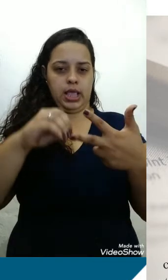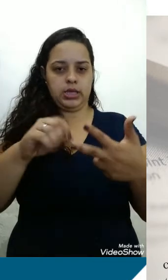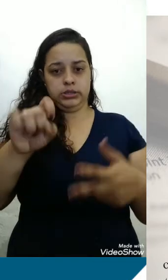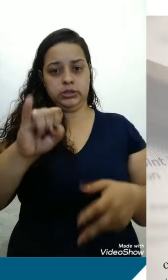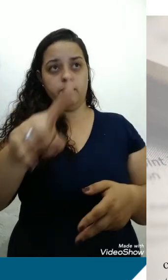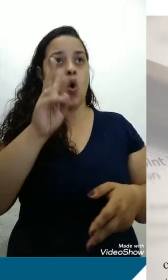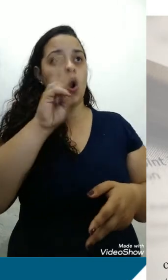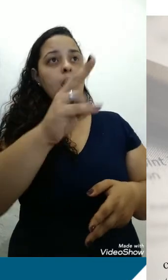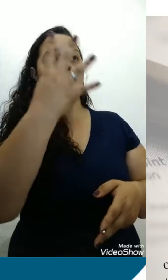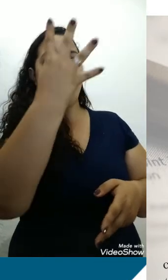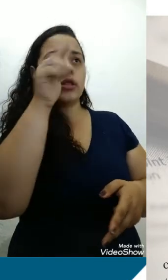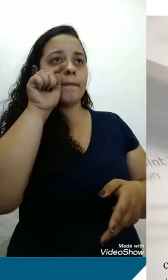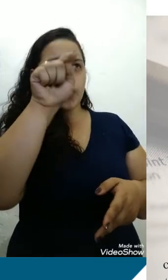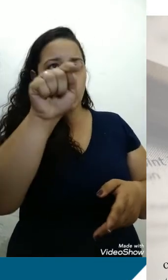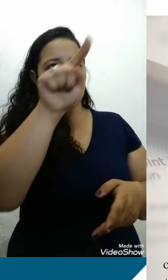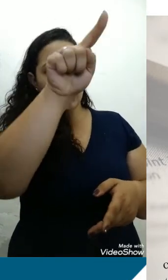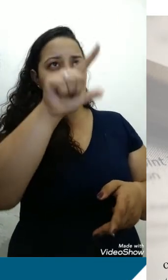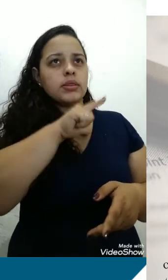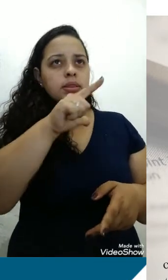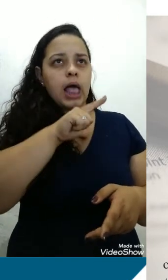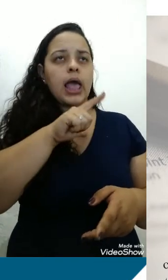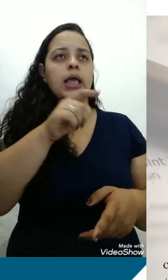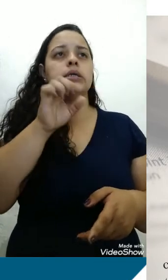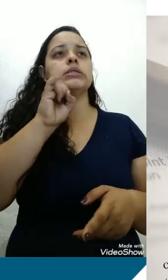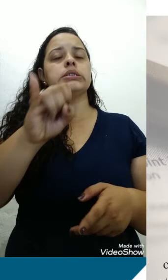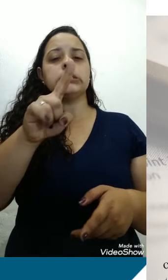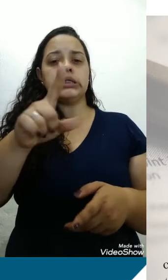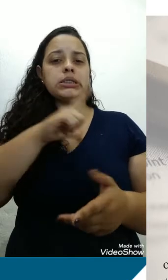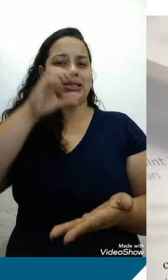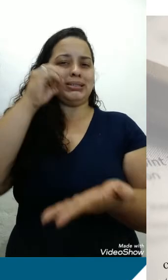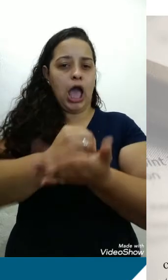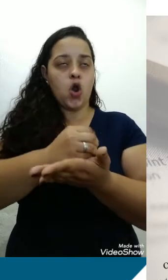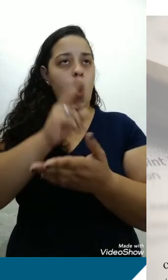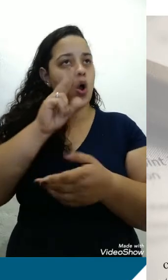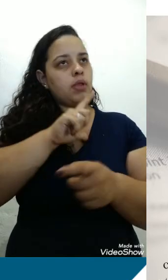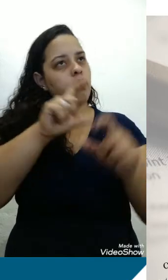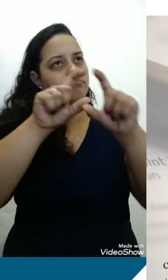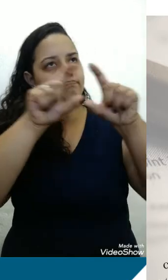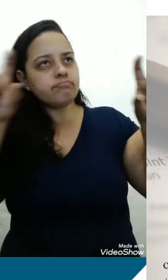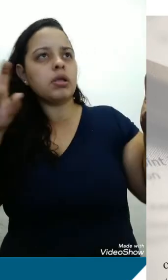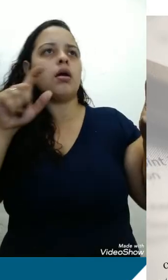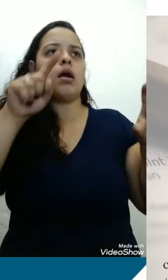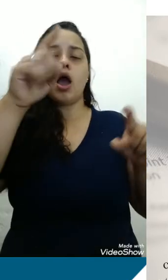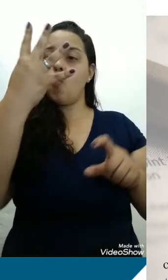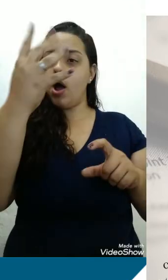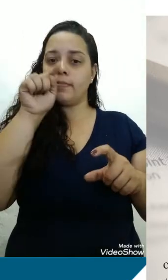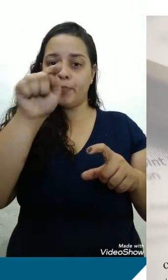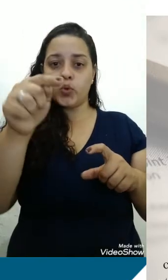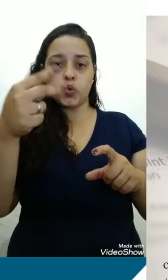Se a gente observar o tópico 4, nós temos os casos, as condições para que o candidato zere a redação. No